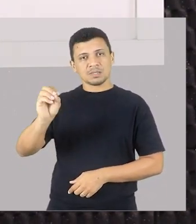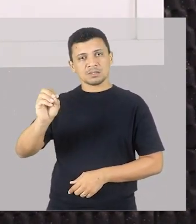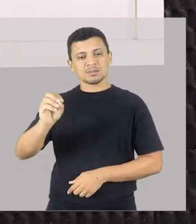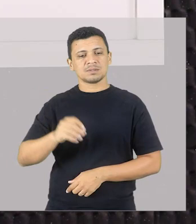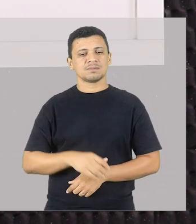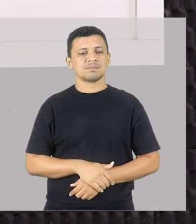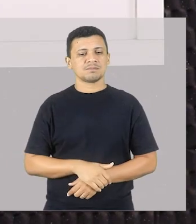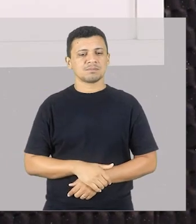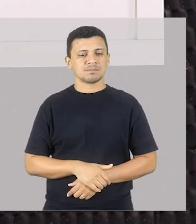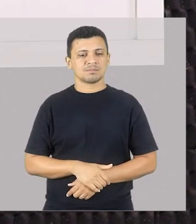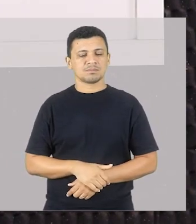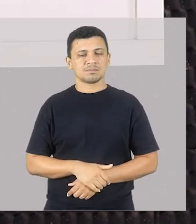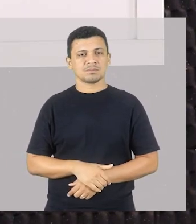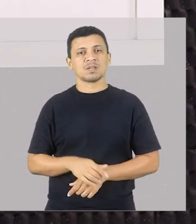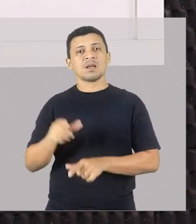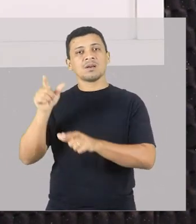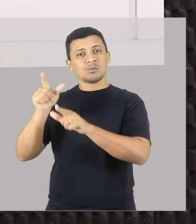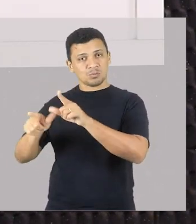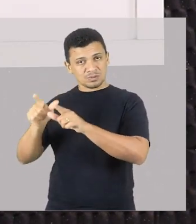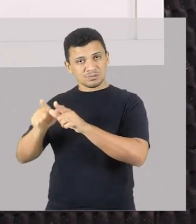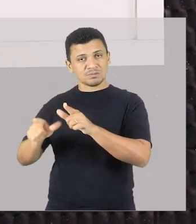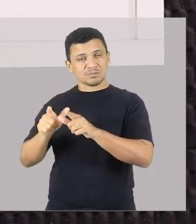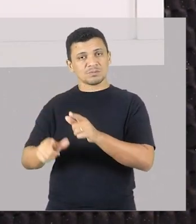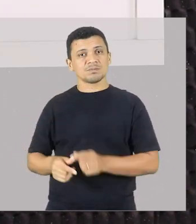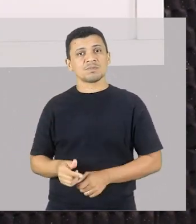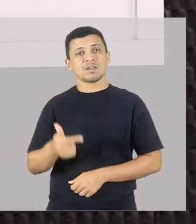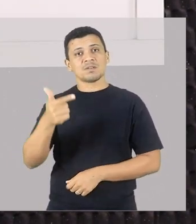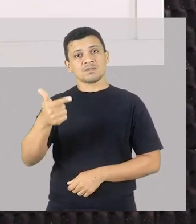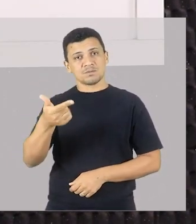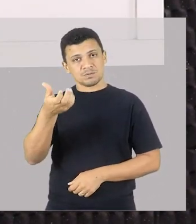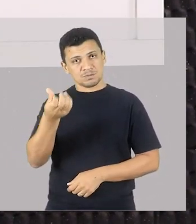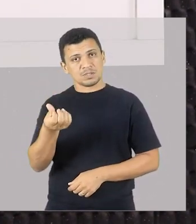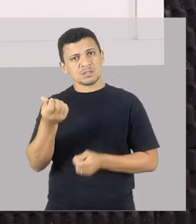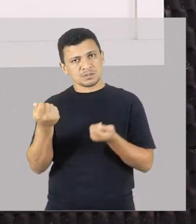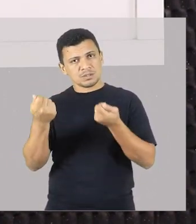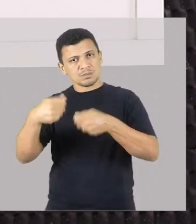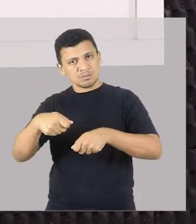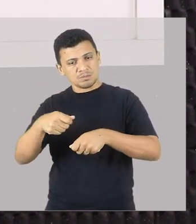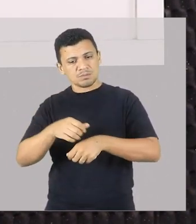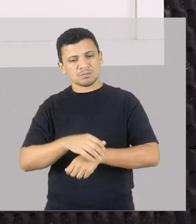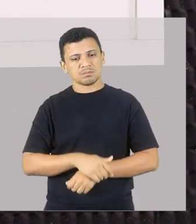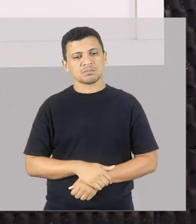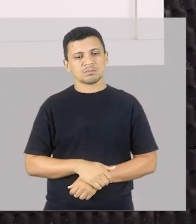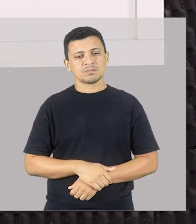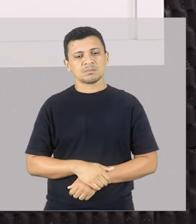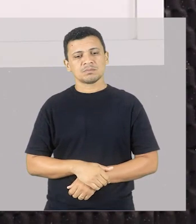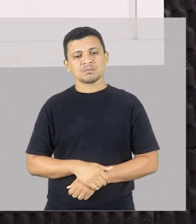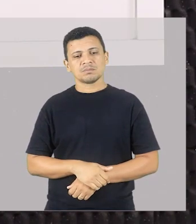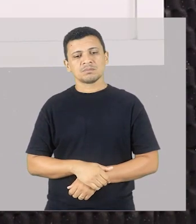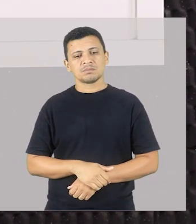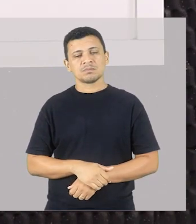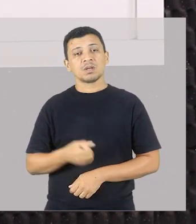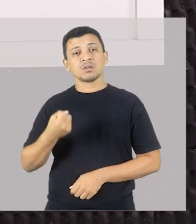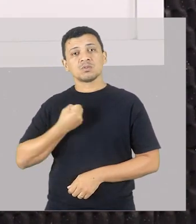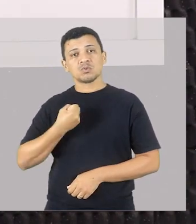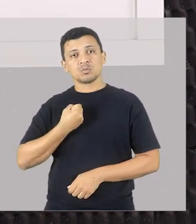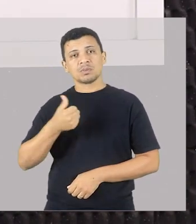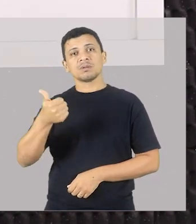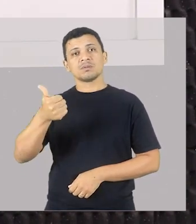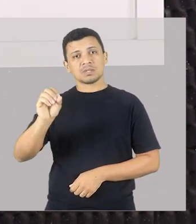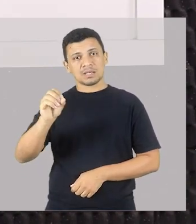possibilidades. Depois eu tenho mais uma letra, eu tenho 26 possibilidades. E aqui eu tenho número,